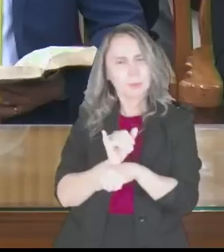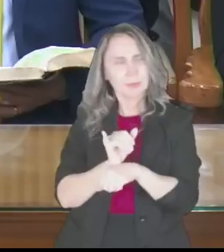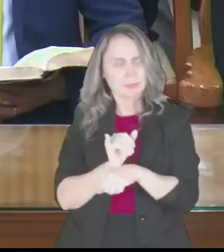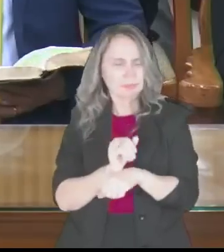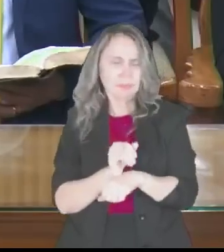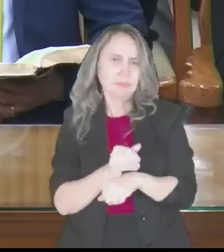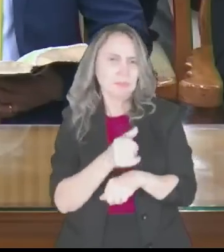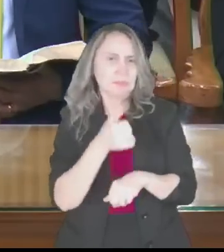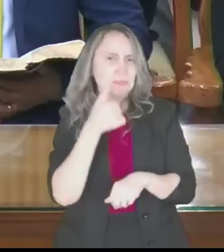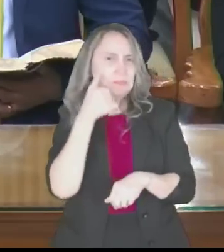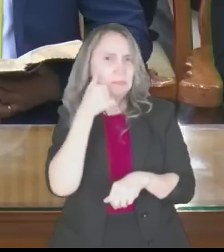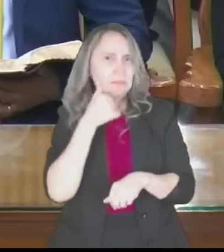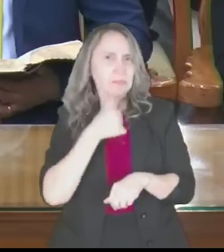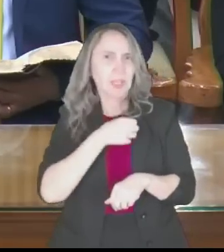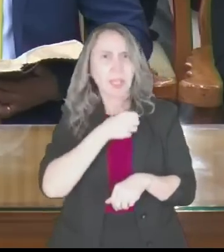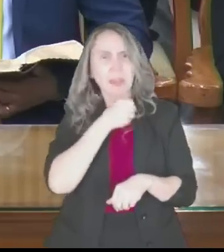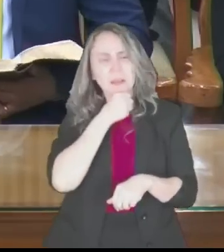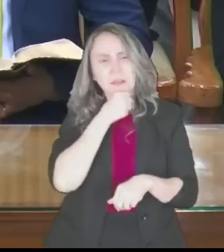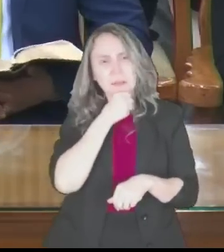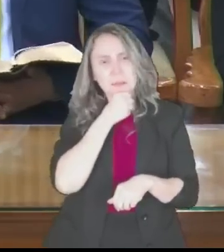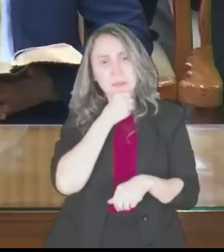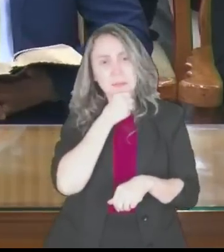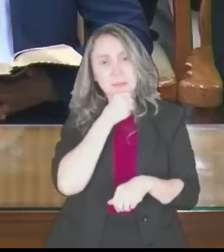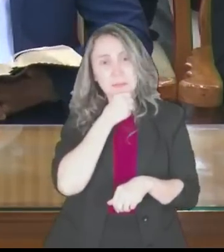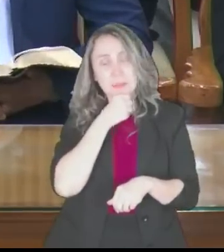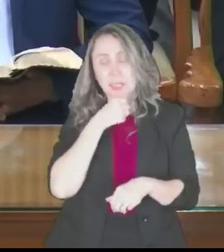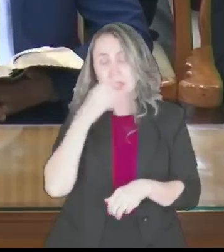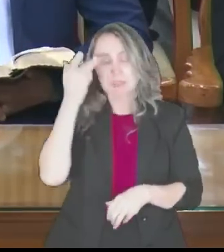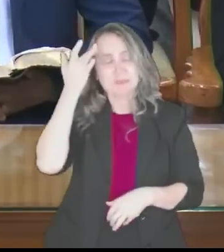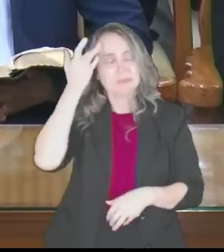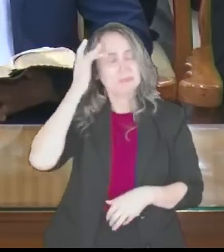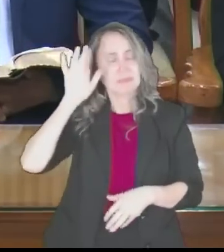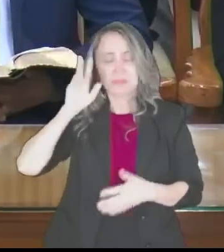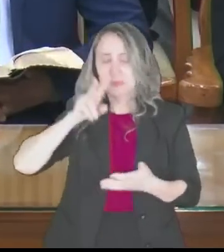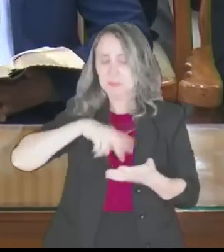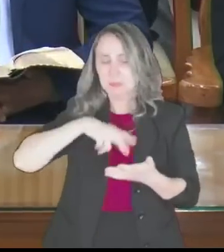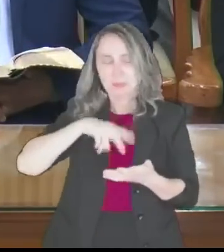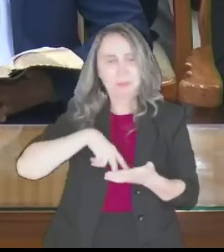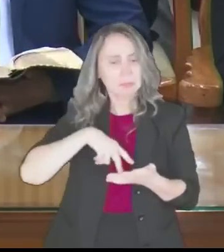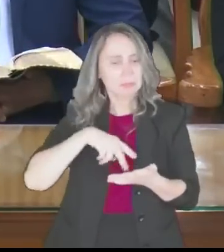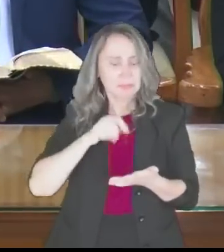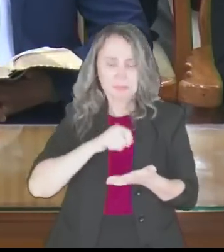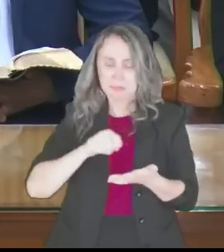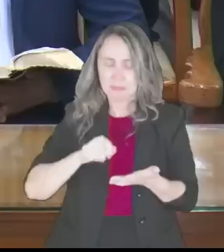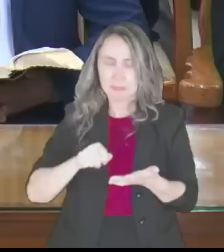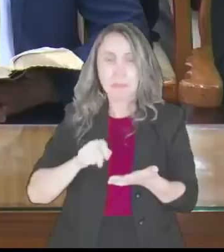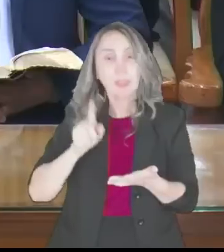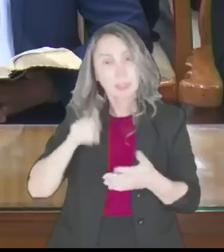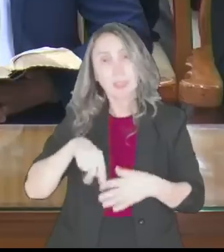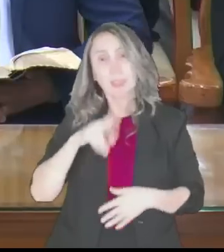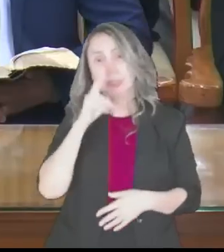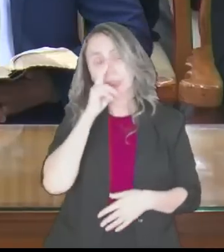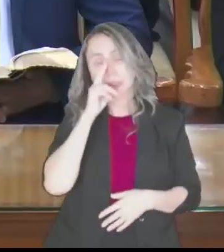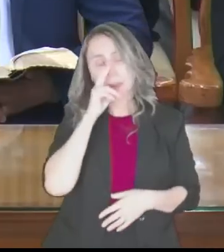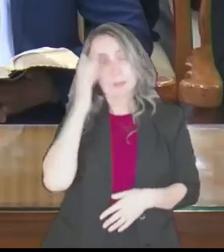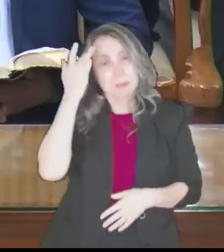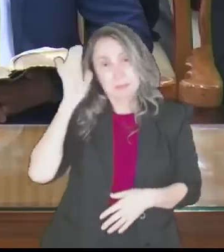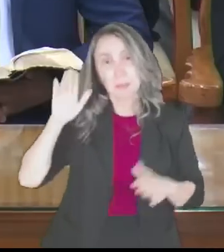senhora analfabeta, ela é semi-analfabeta, uma senhora crente, eu não sei de que